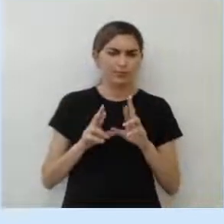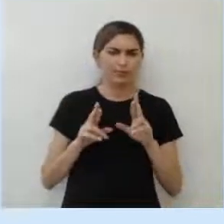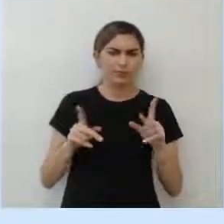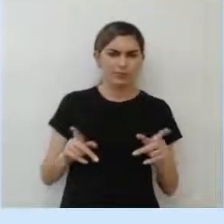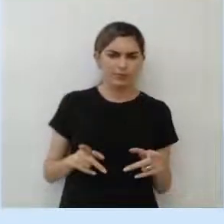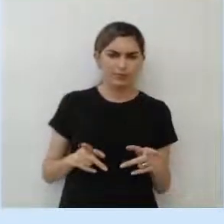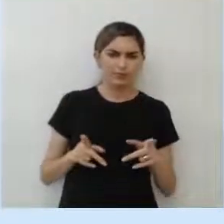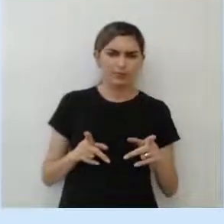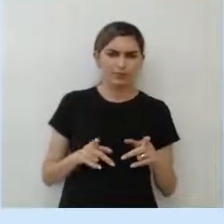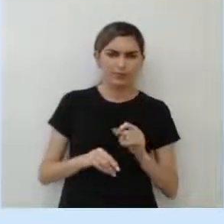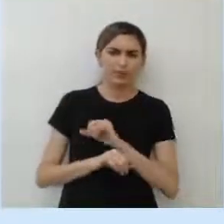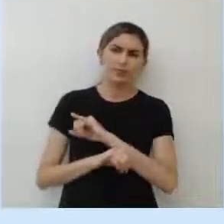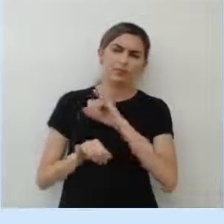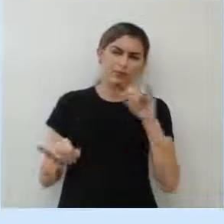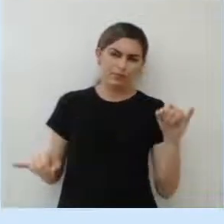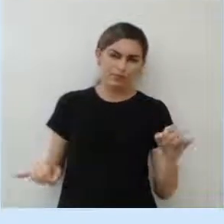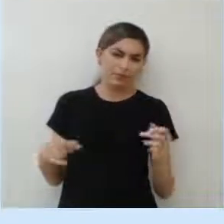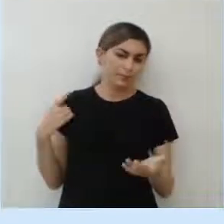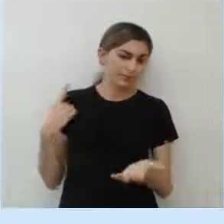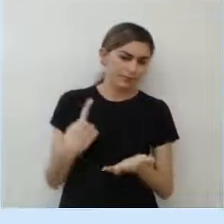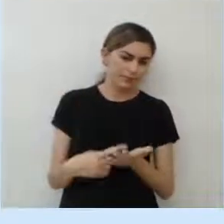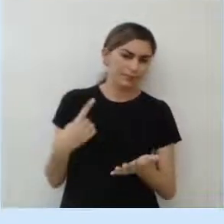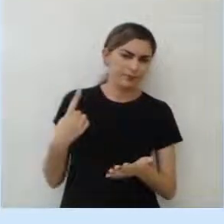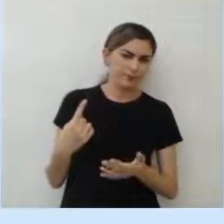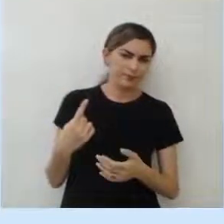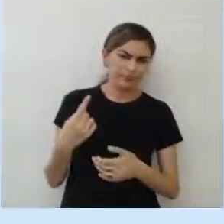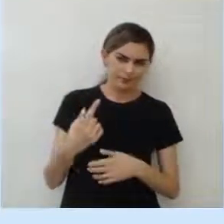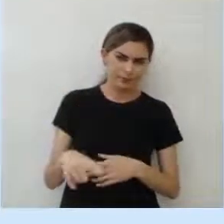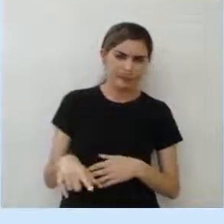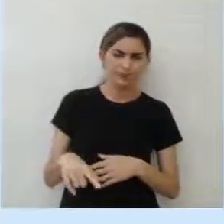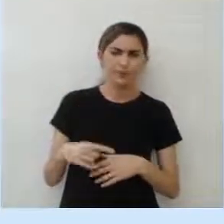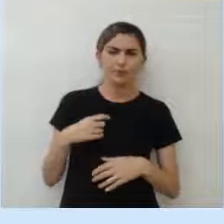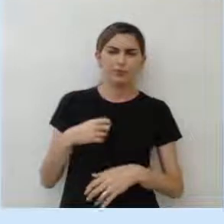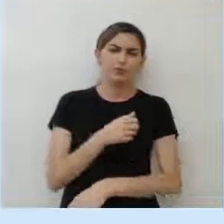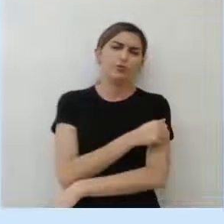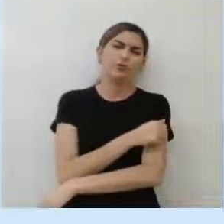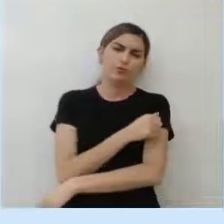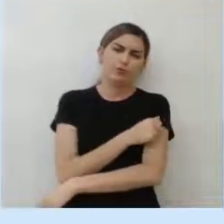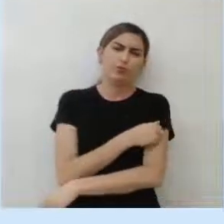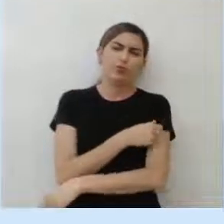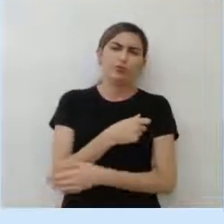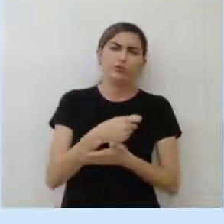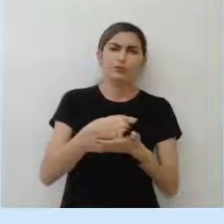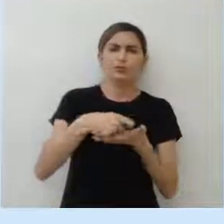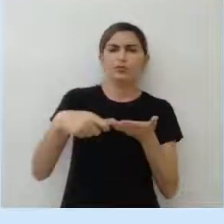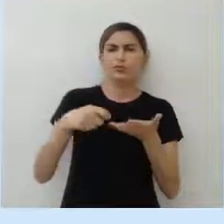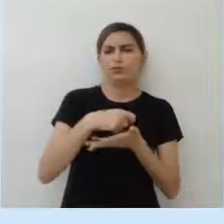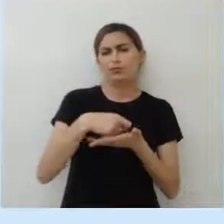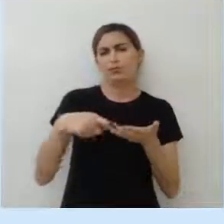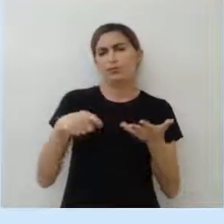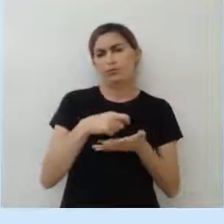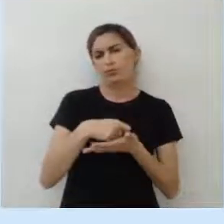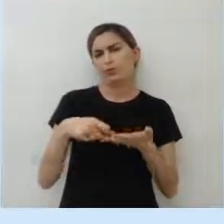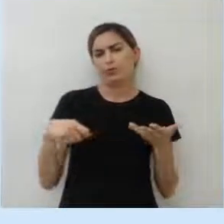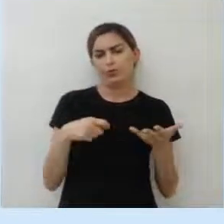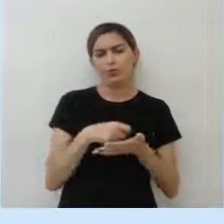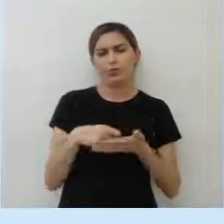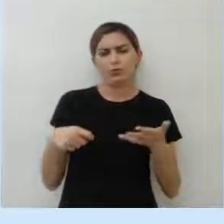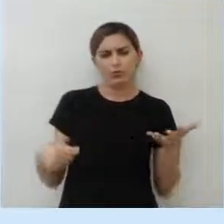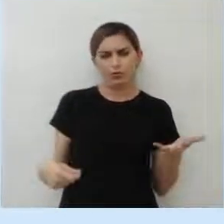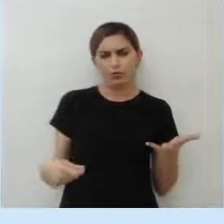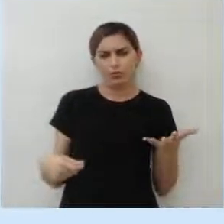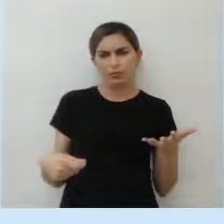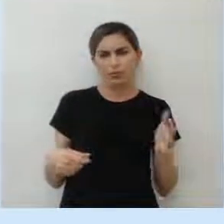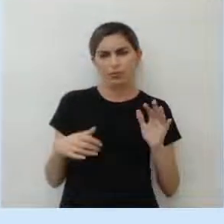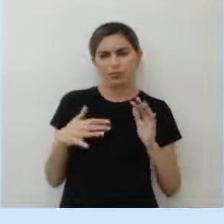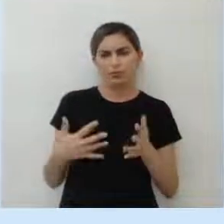na pronúncia? Vou marcar mais uma vez, olha. Os alunos escreveram. Escreveram.